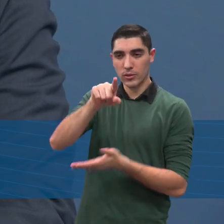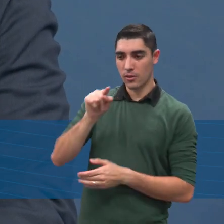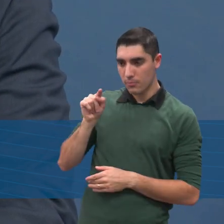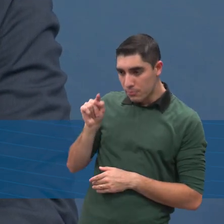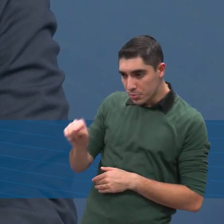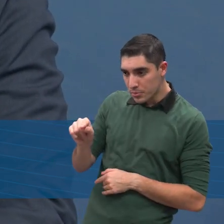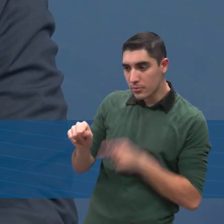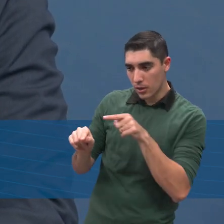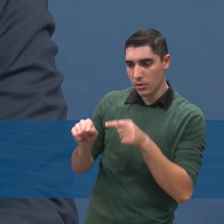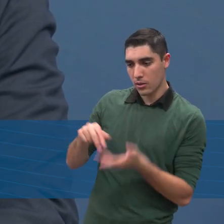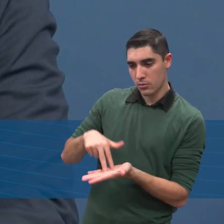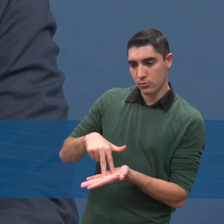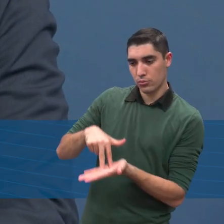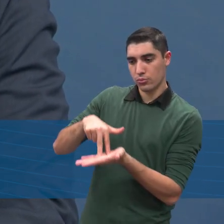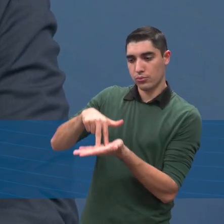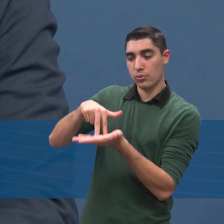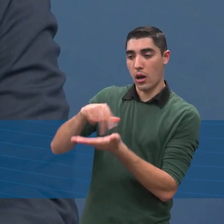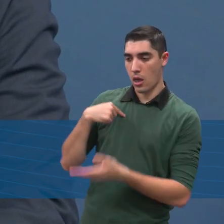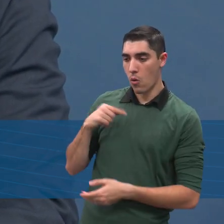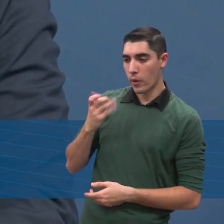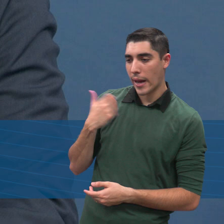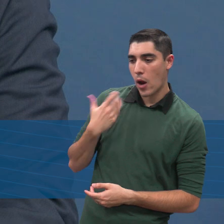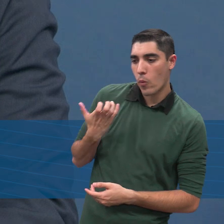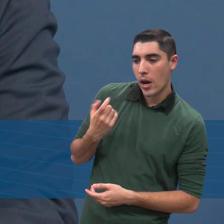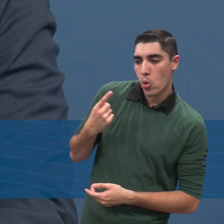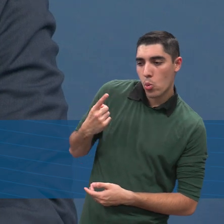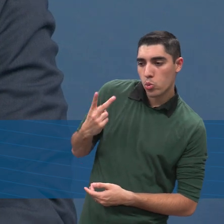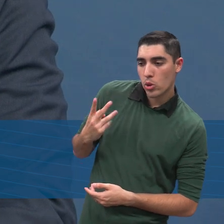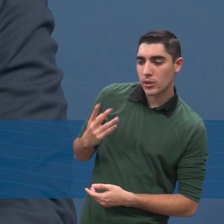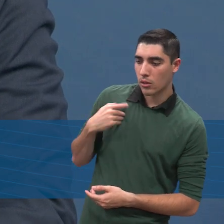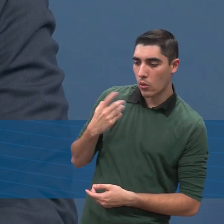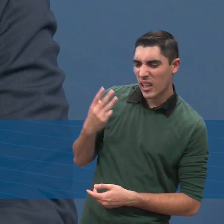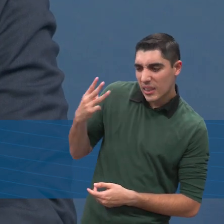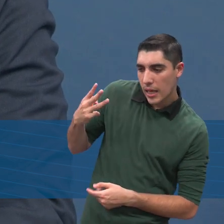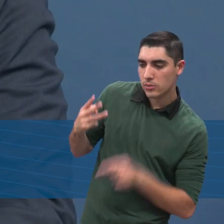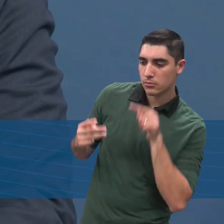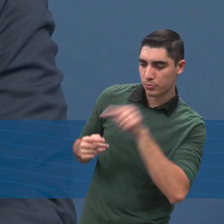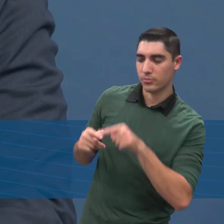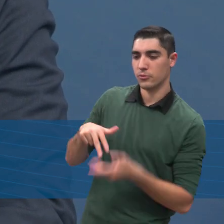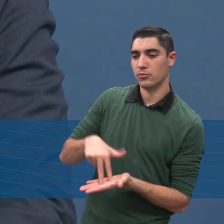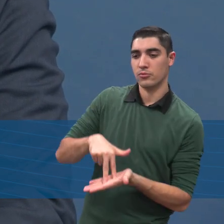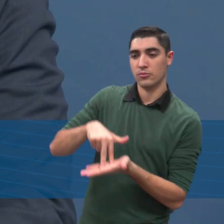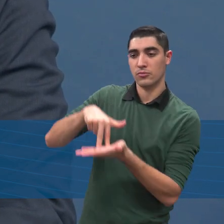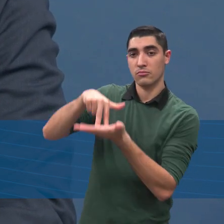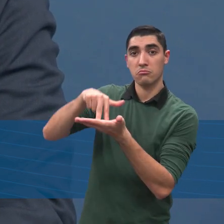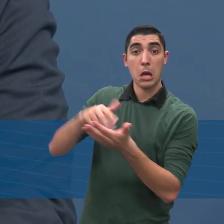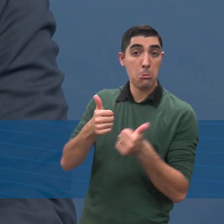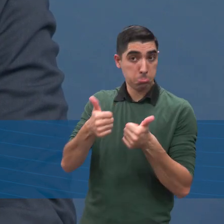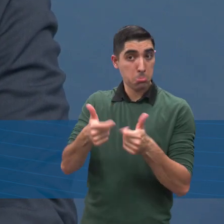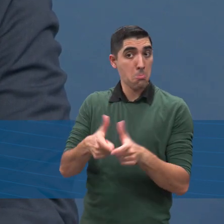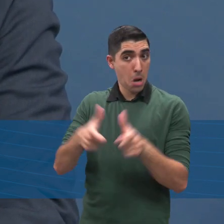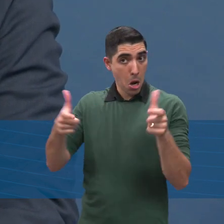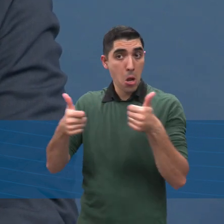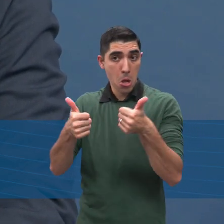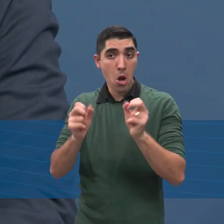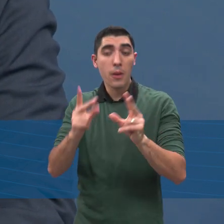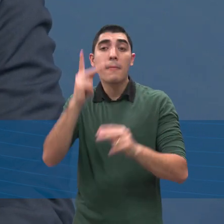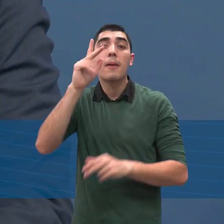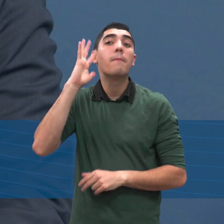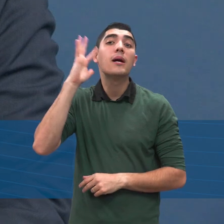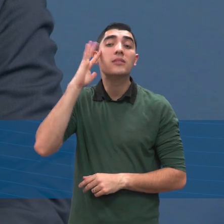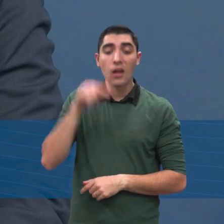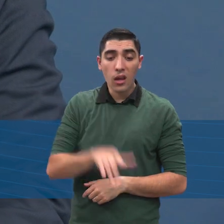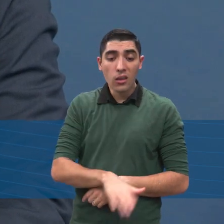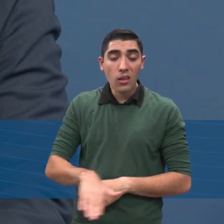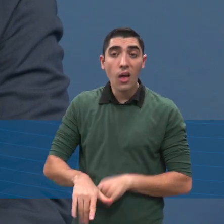digita o andar que você vai, né? Ele funciona para a maioria das pessoas, mas uma pessoa de baixa estatura,